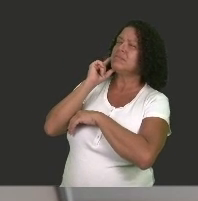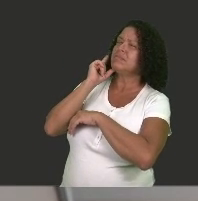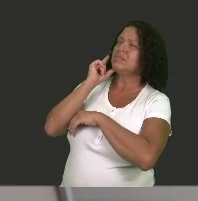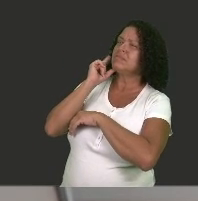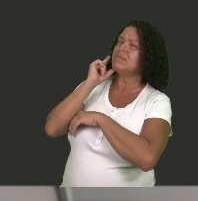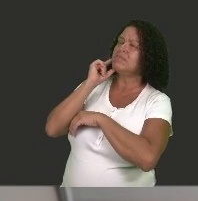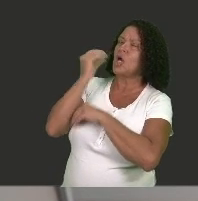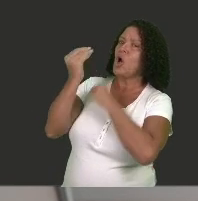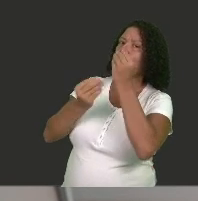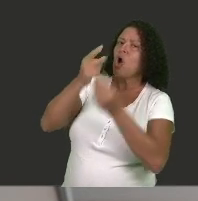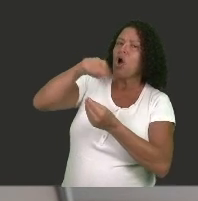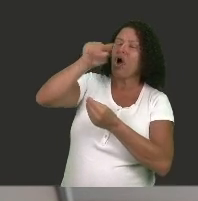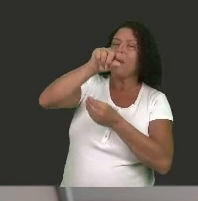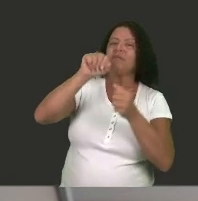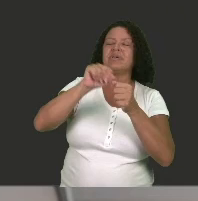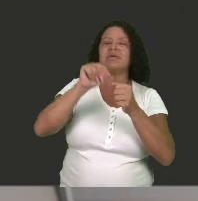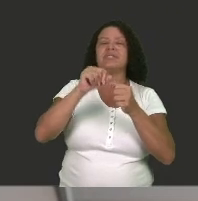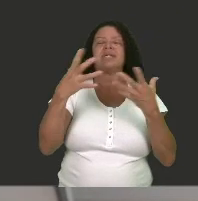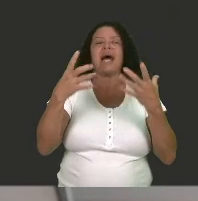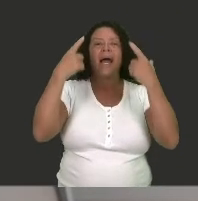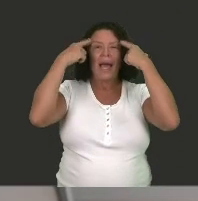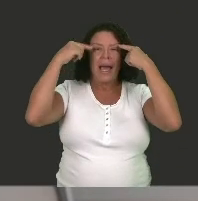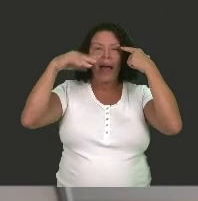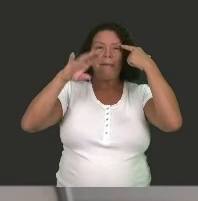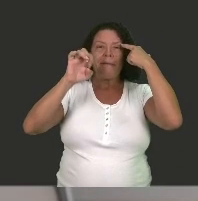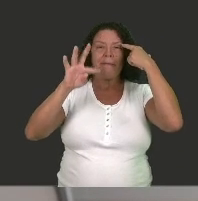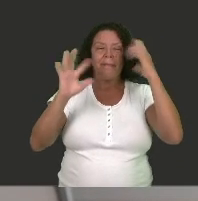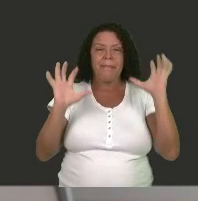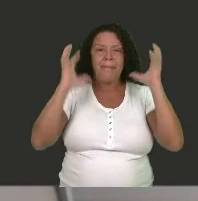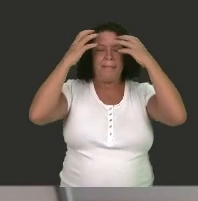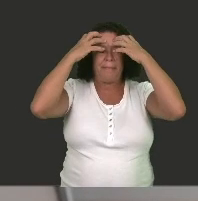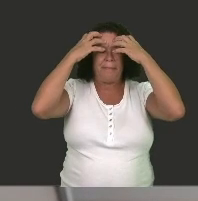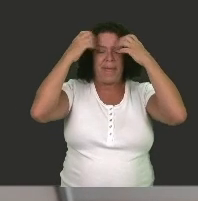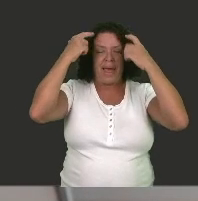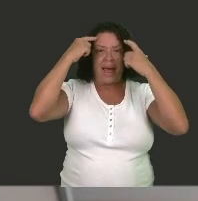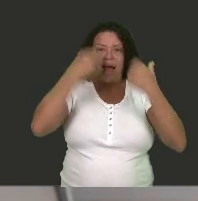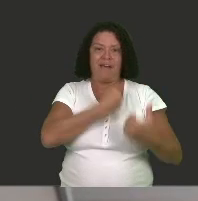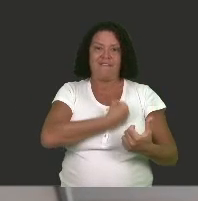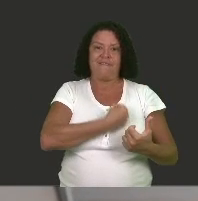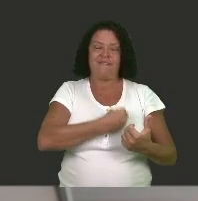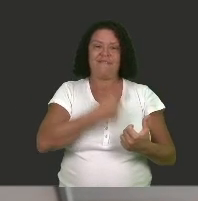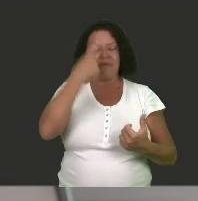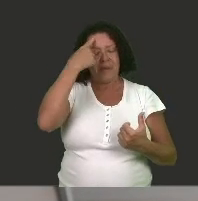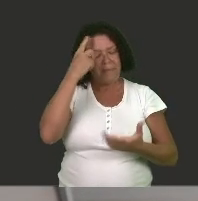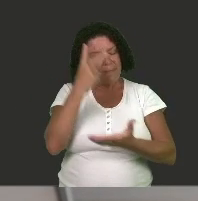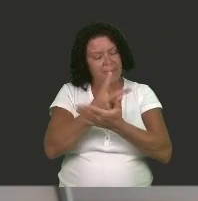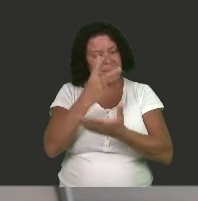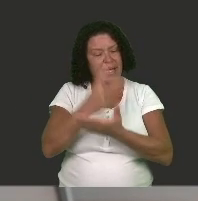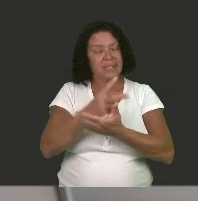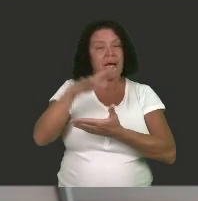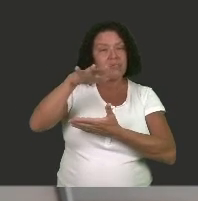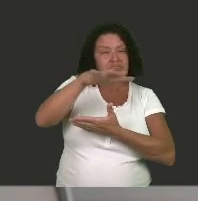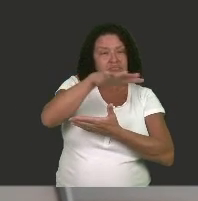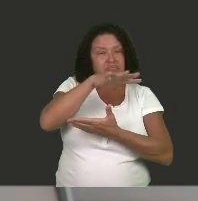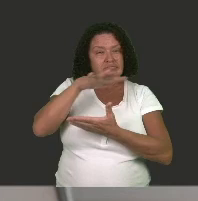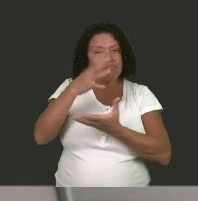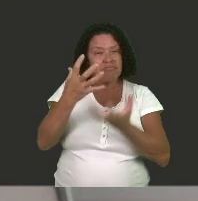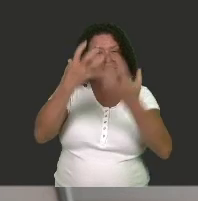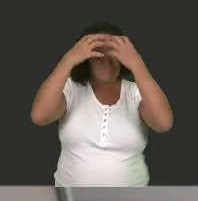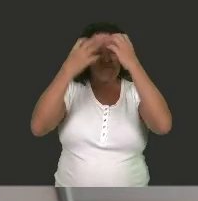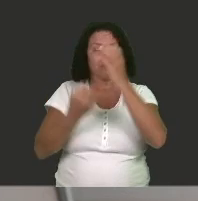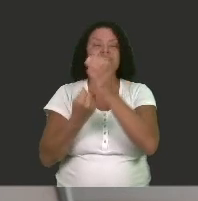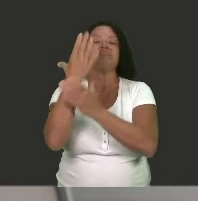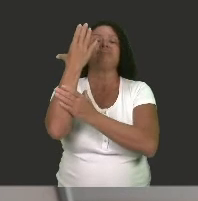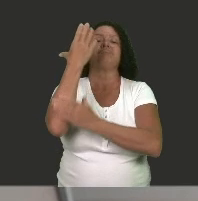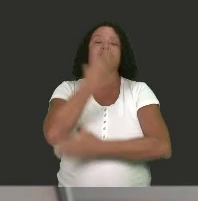conclua ser a casa mental a sede da vida pensante e, portanto, a área co-criadora